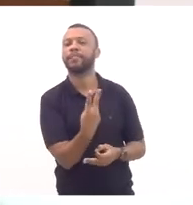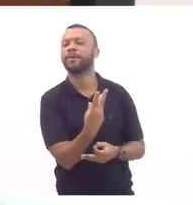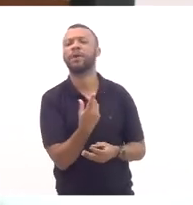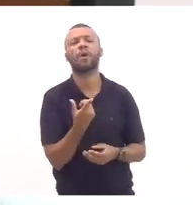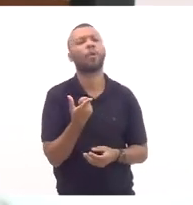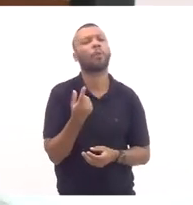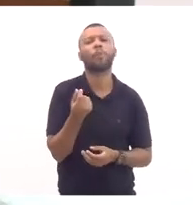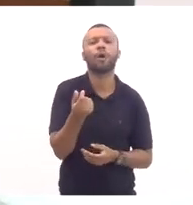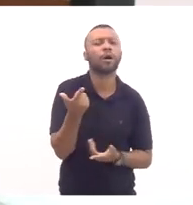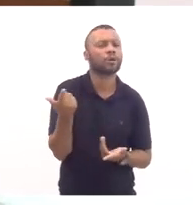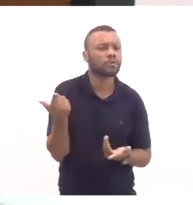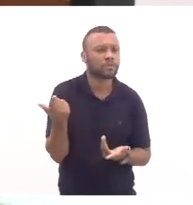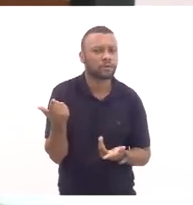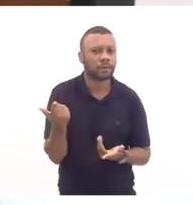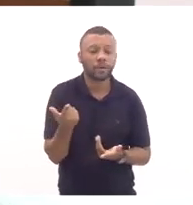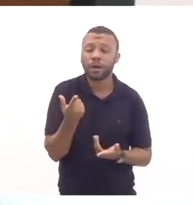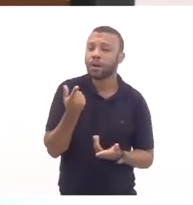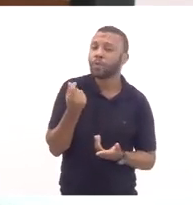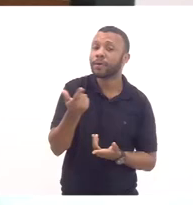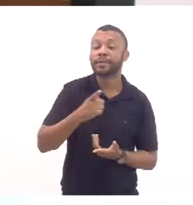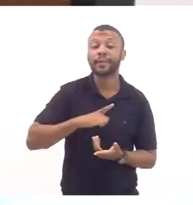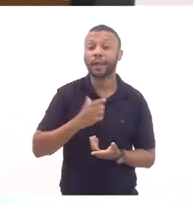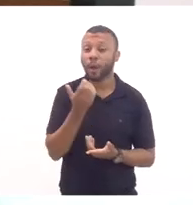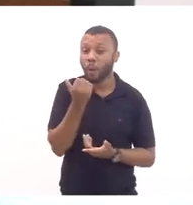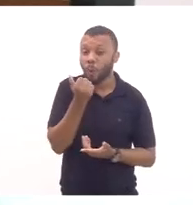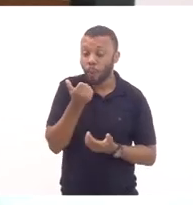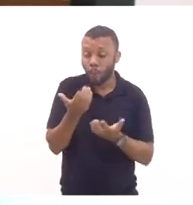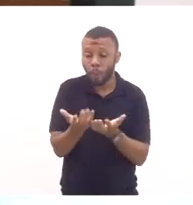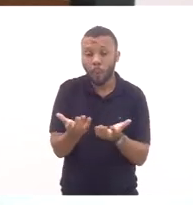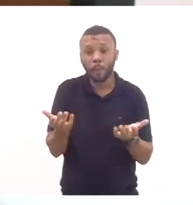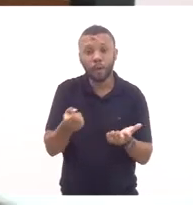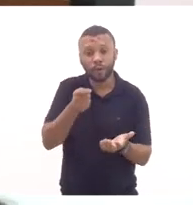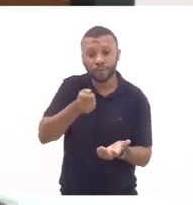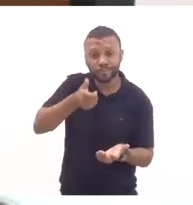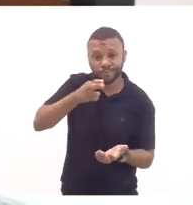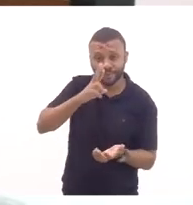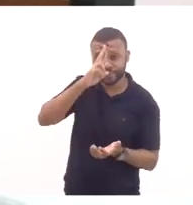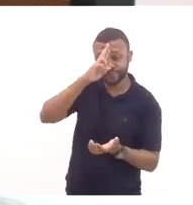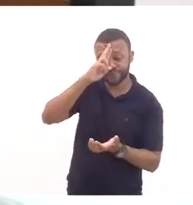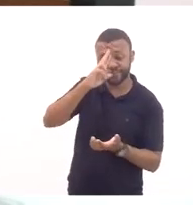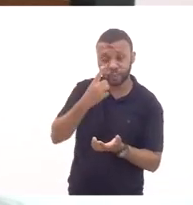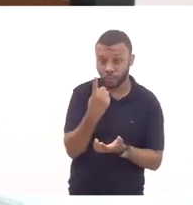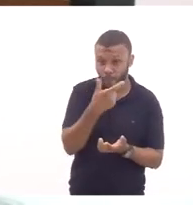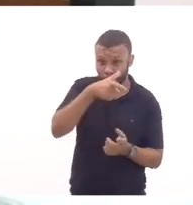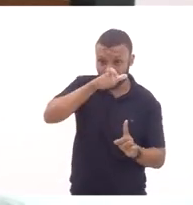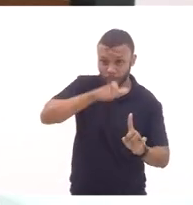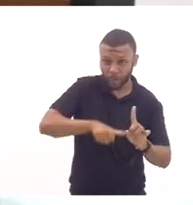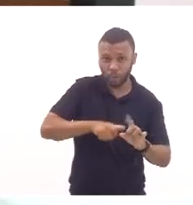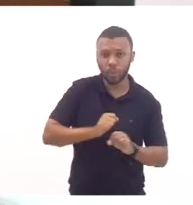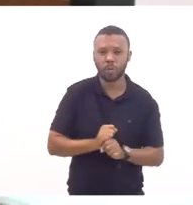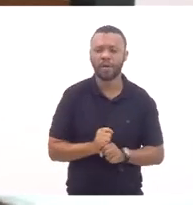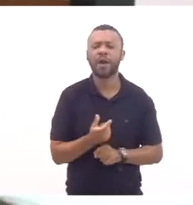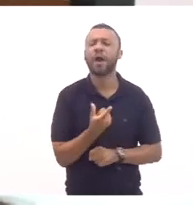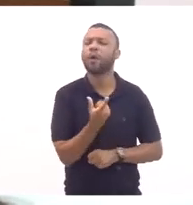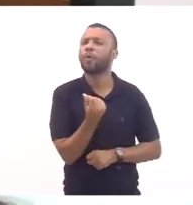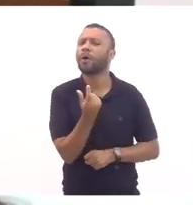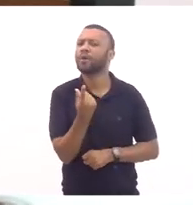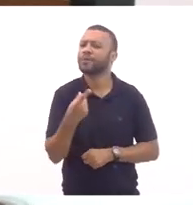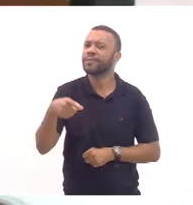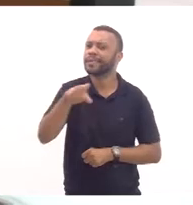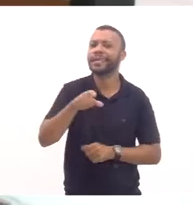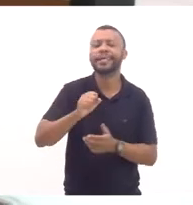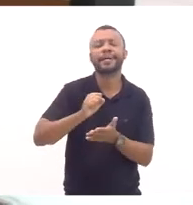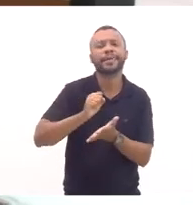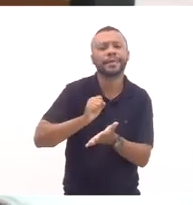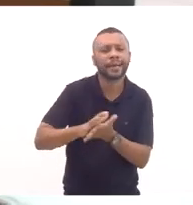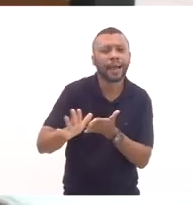da manhã? Quanto que sai um almoço de uma pessoa? Quanto que os senhores gastam em um